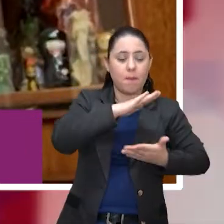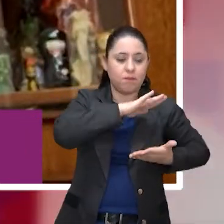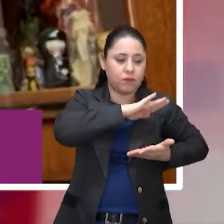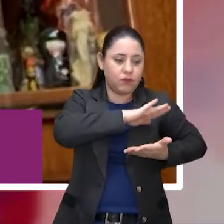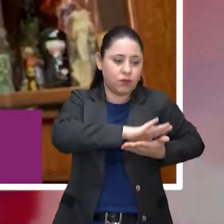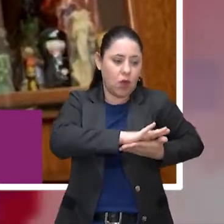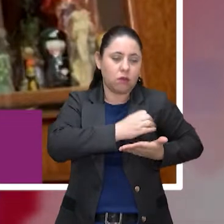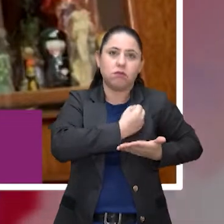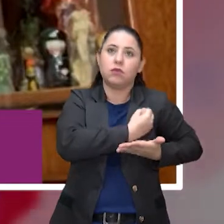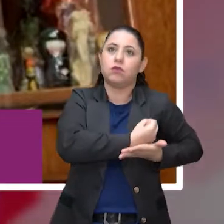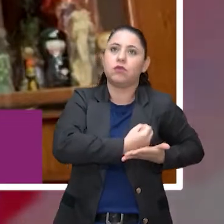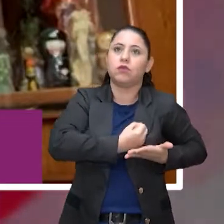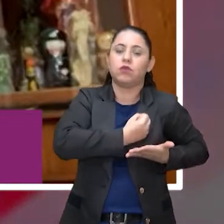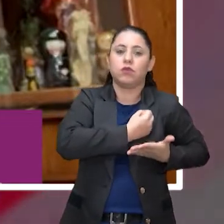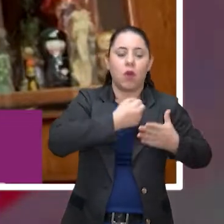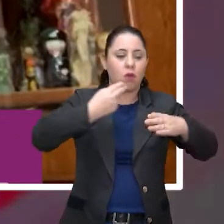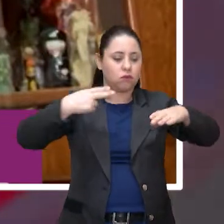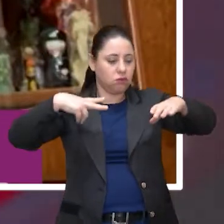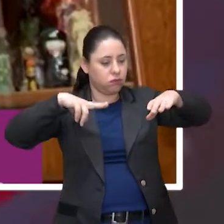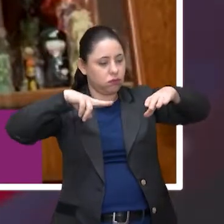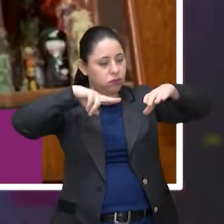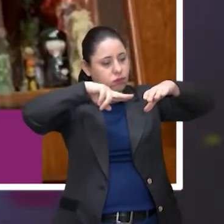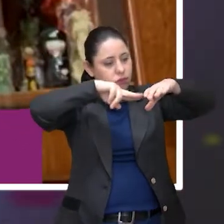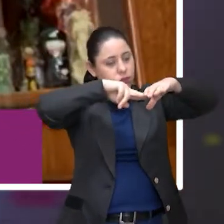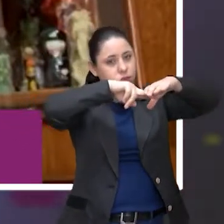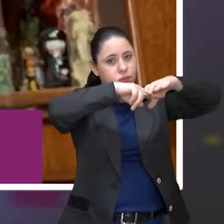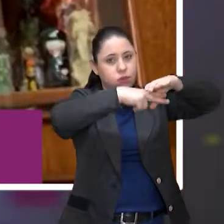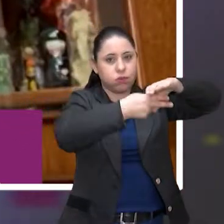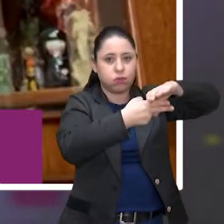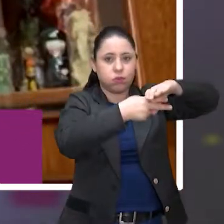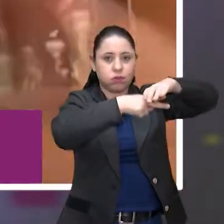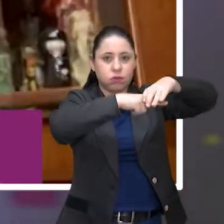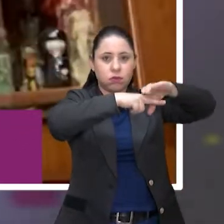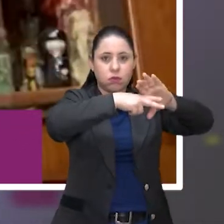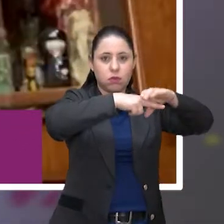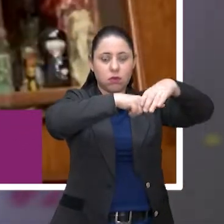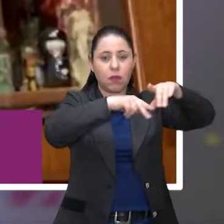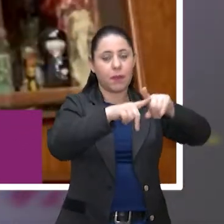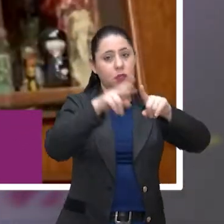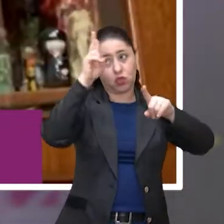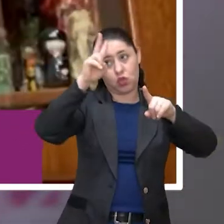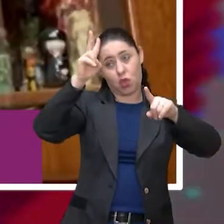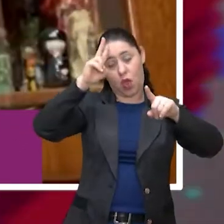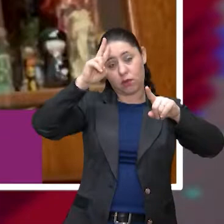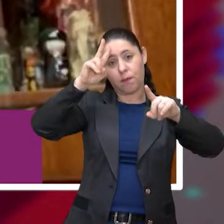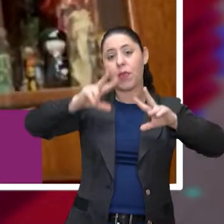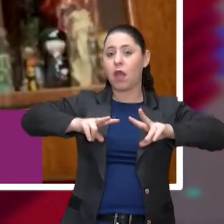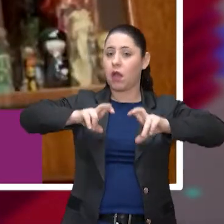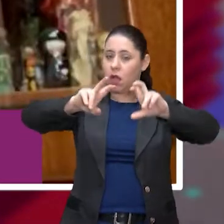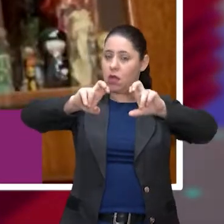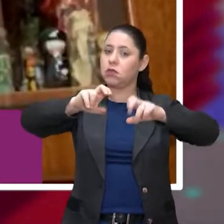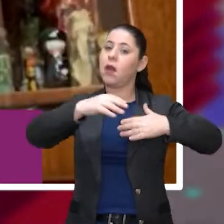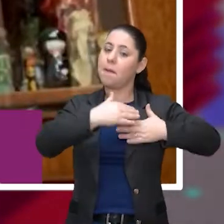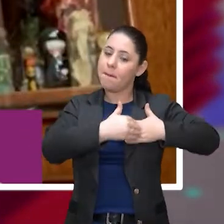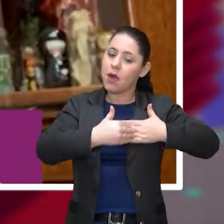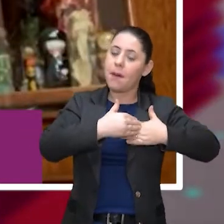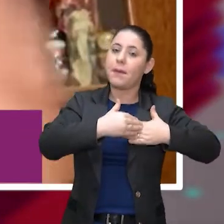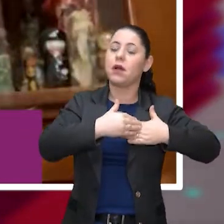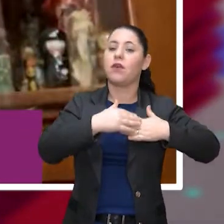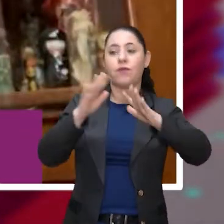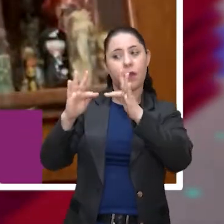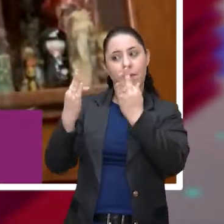mamografia, ou por ultrassom, ou por ressonância, ou biópsia alterada. Histórico familiar de câncer de mama, também é importante a